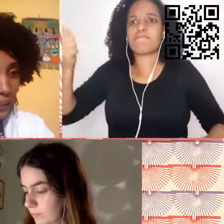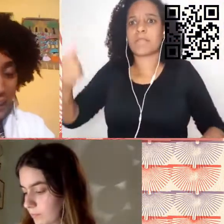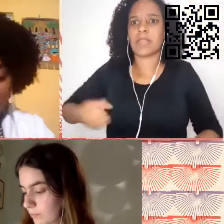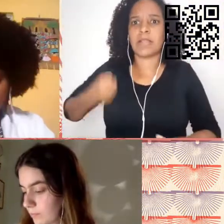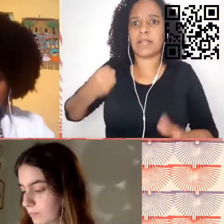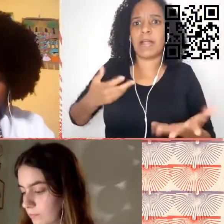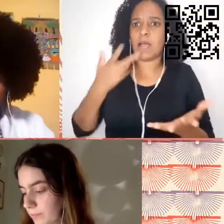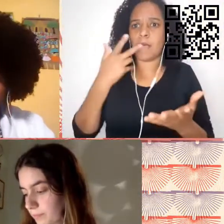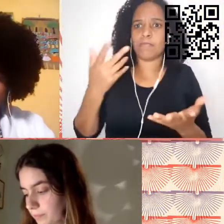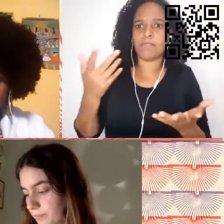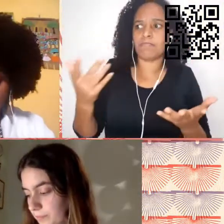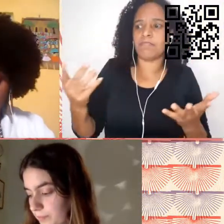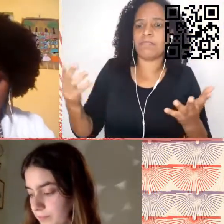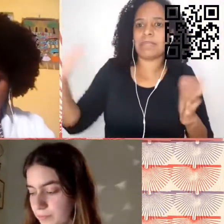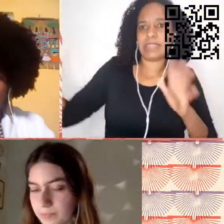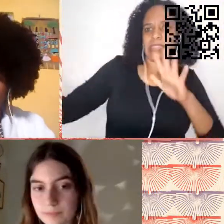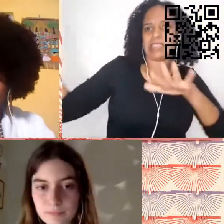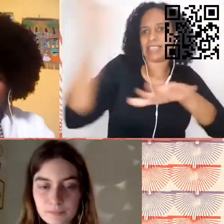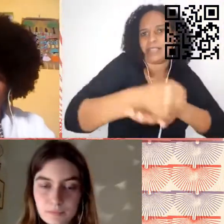e mátria e foram